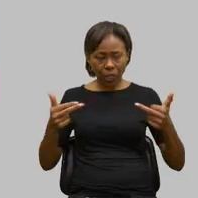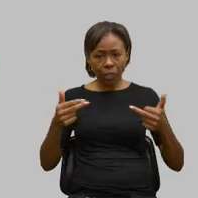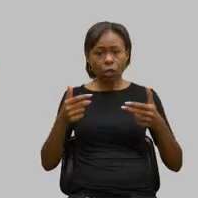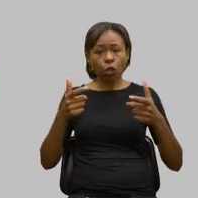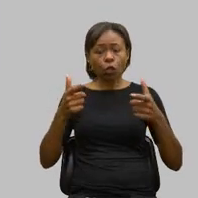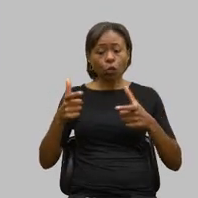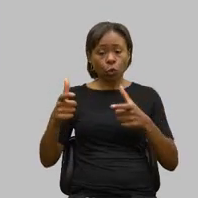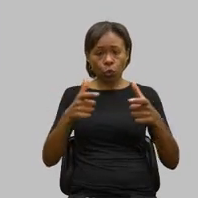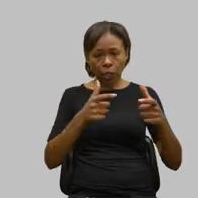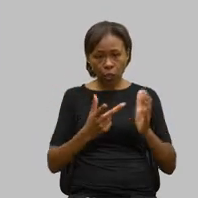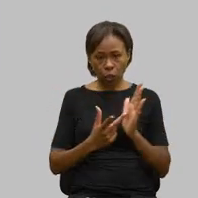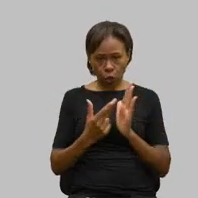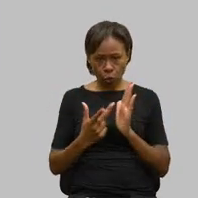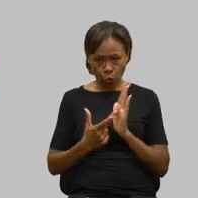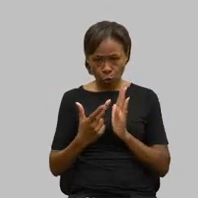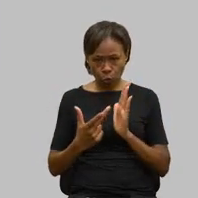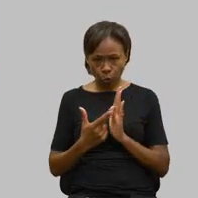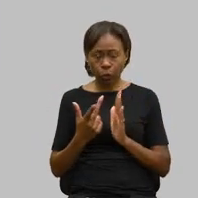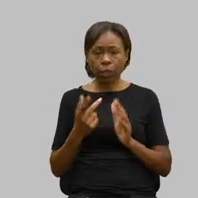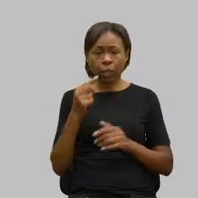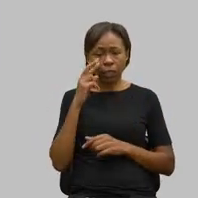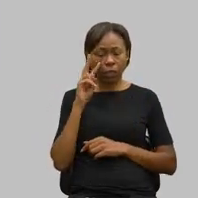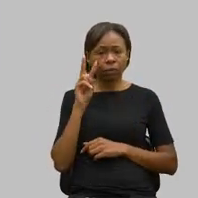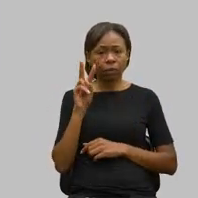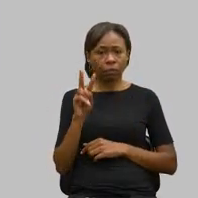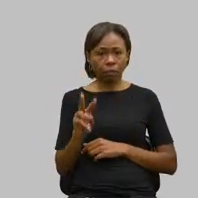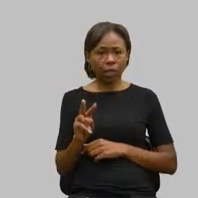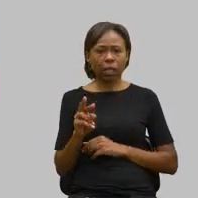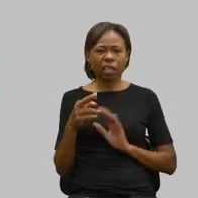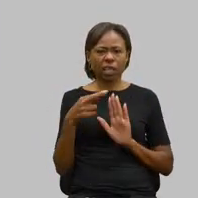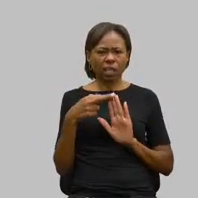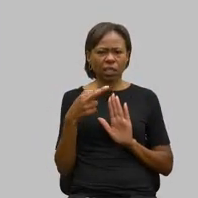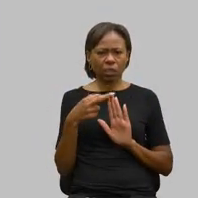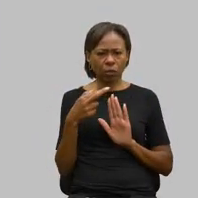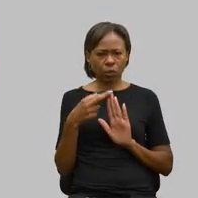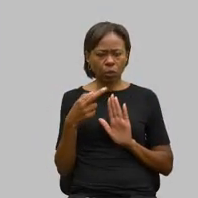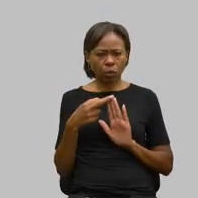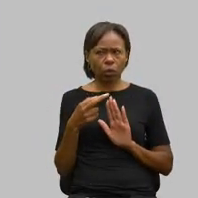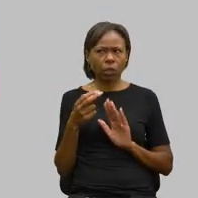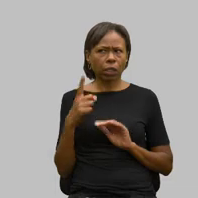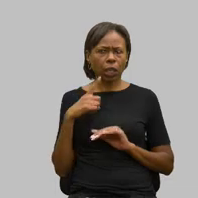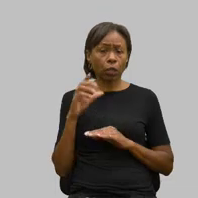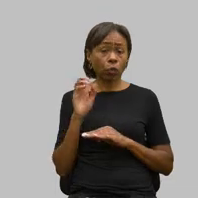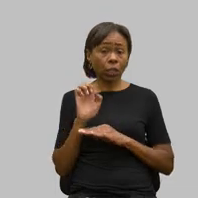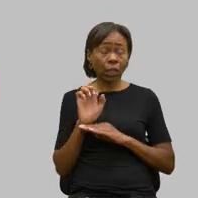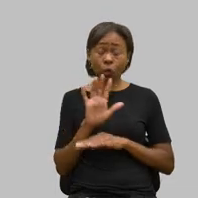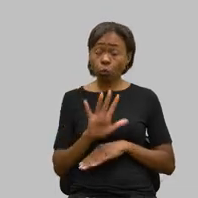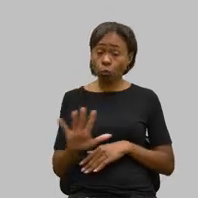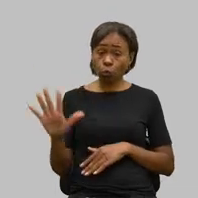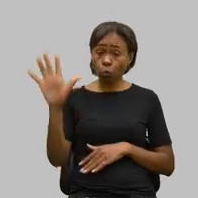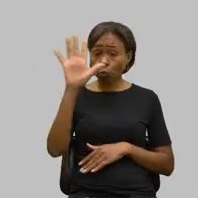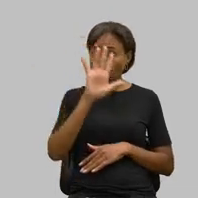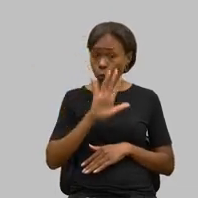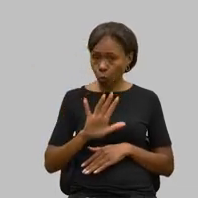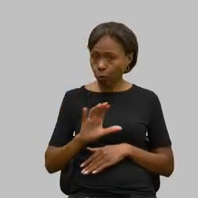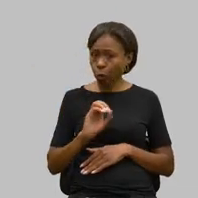leste. E aí a gente vê aqui nas publicações das resoluções, isso é no estado todo, é por isso que o Apera Mais está dando tão certo, porque